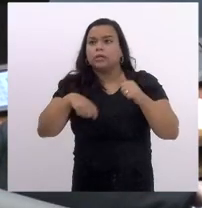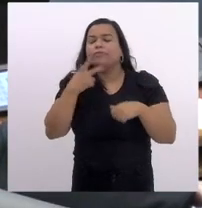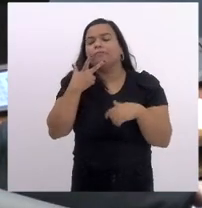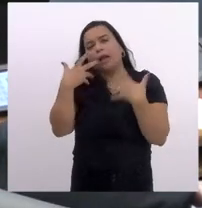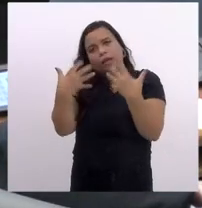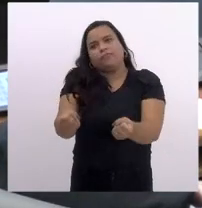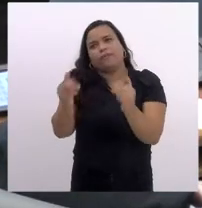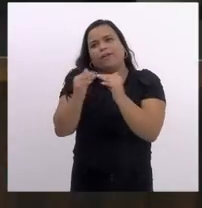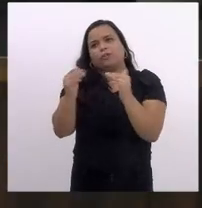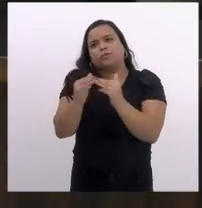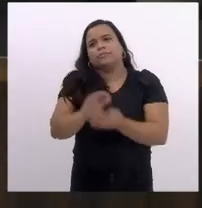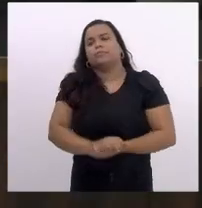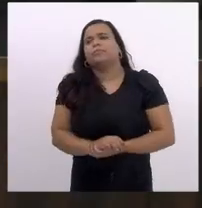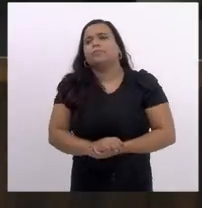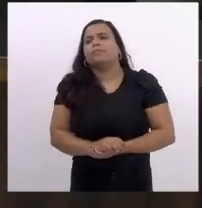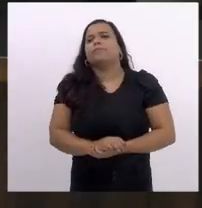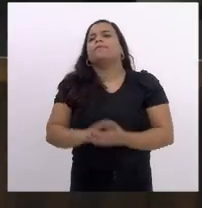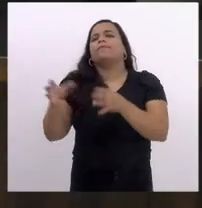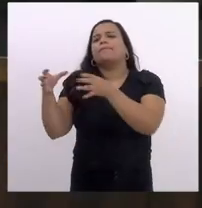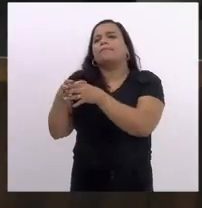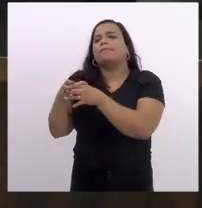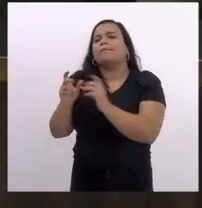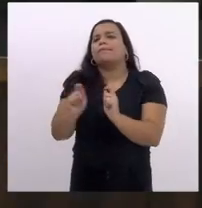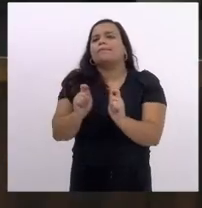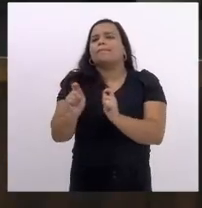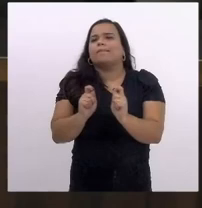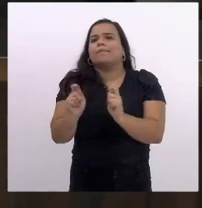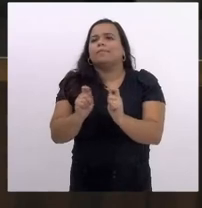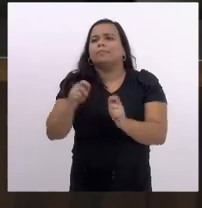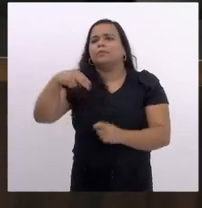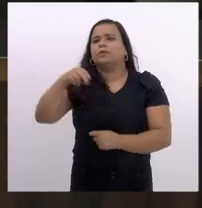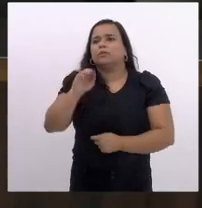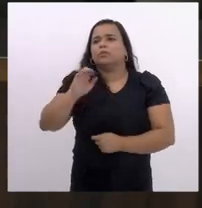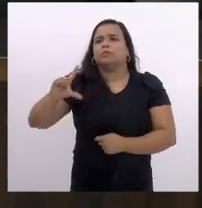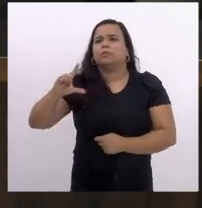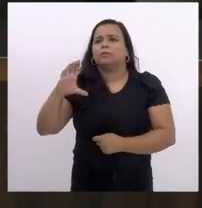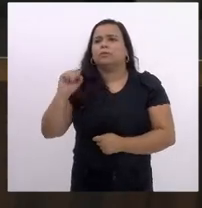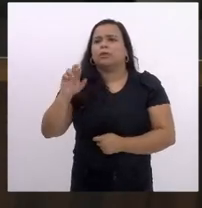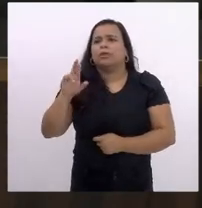senhor. Pela Comissão de Economia, deputado Noel de Carvalho.